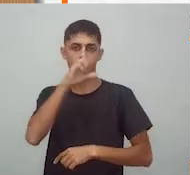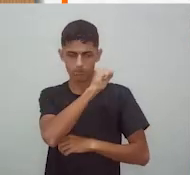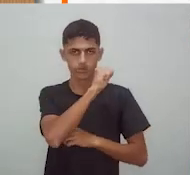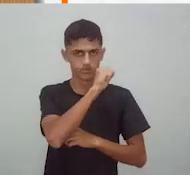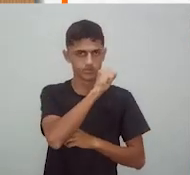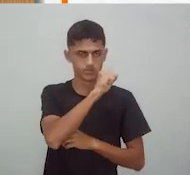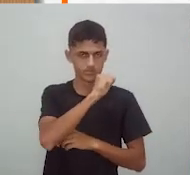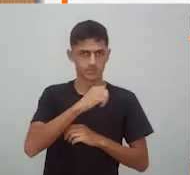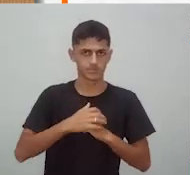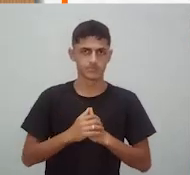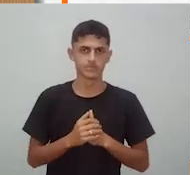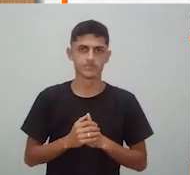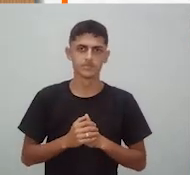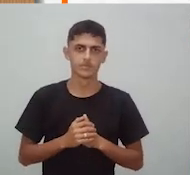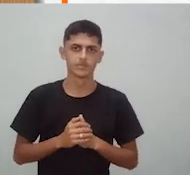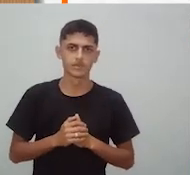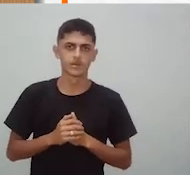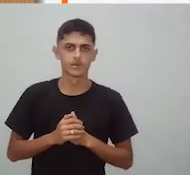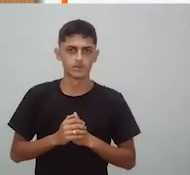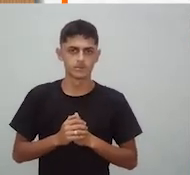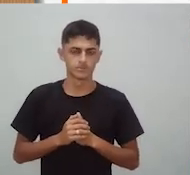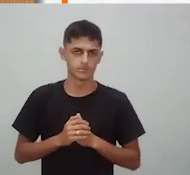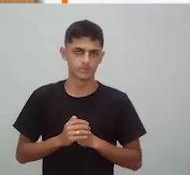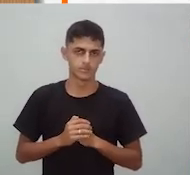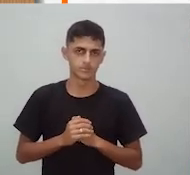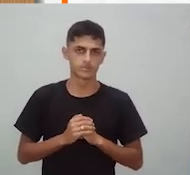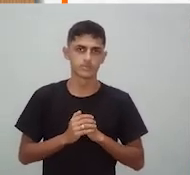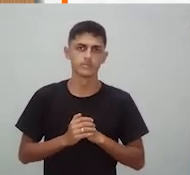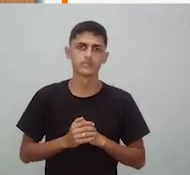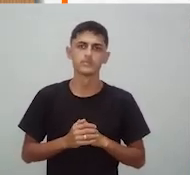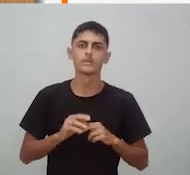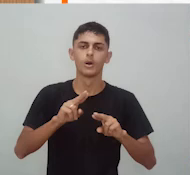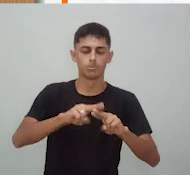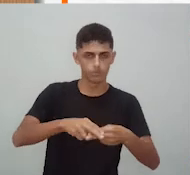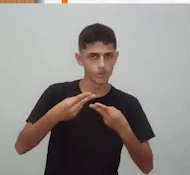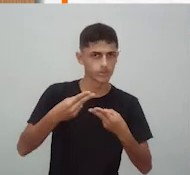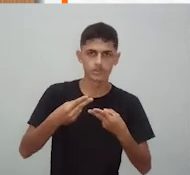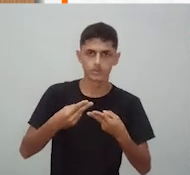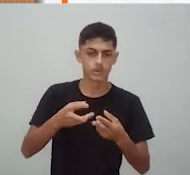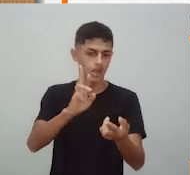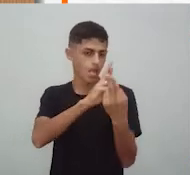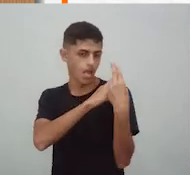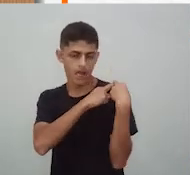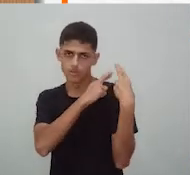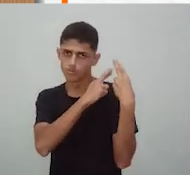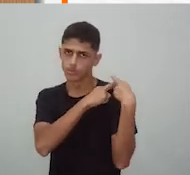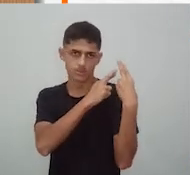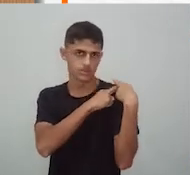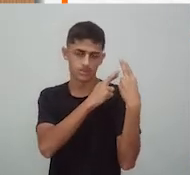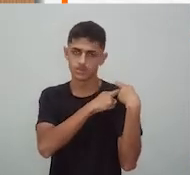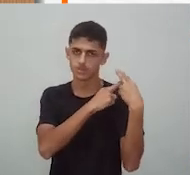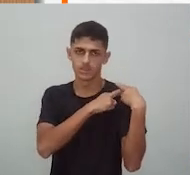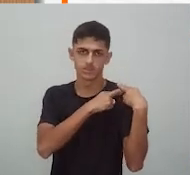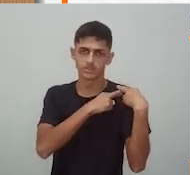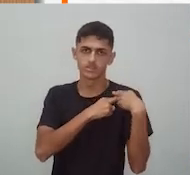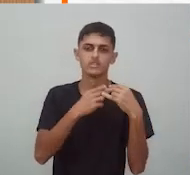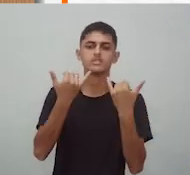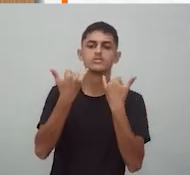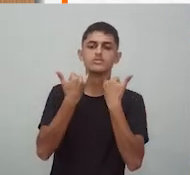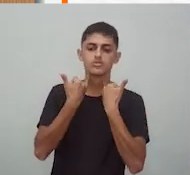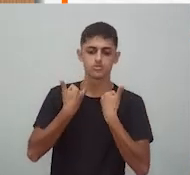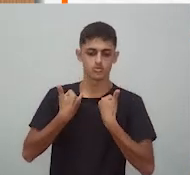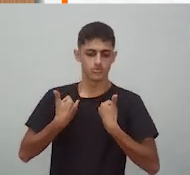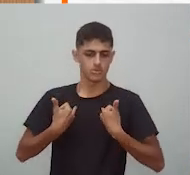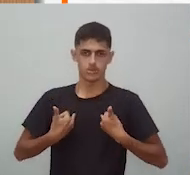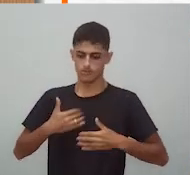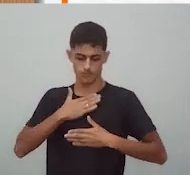perna subir. Não é automático. Então, isso é uma das funções aí dos nossos nervos, que é essas funções antagônicas realizadas pelos nossos